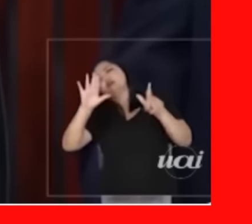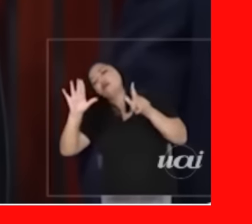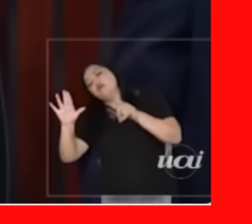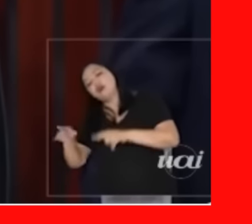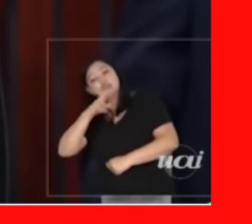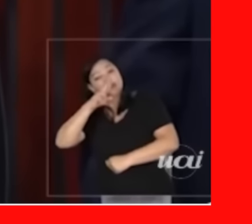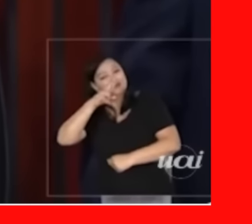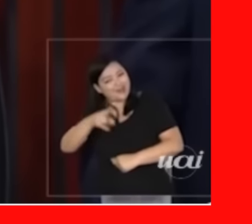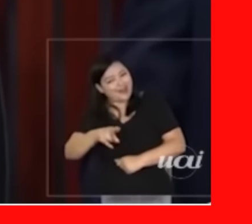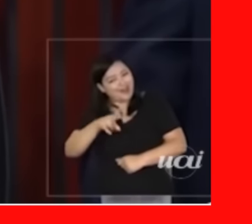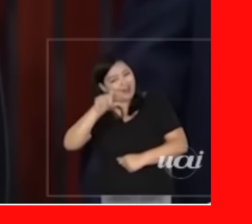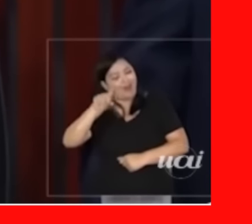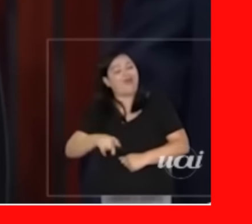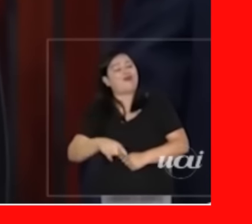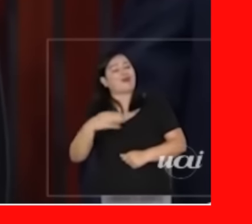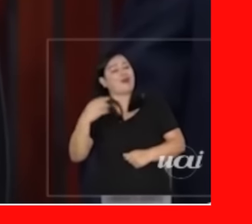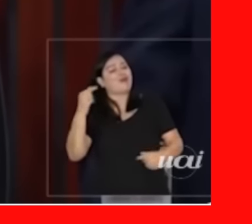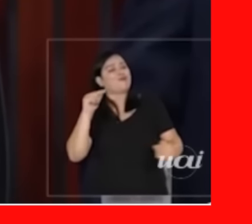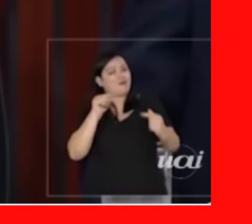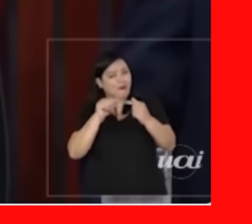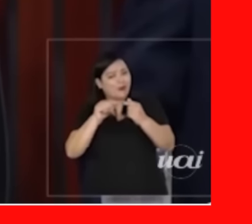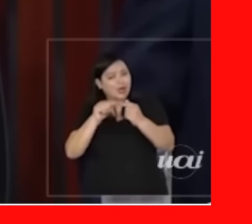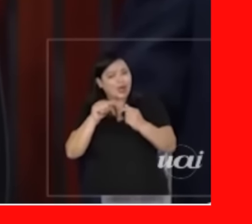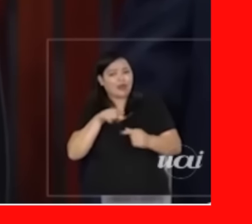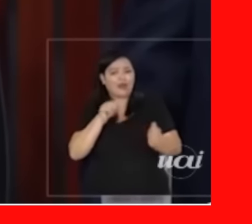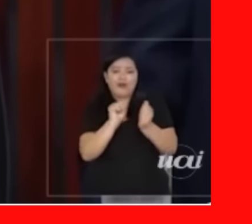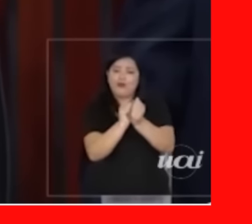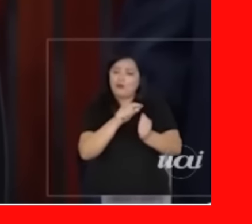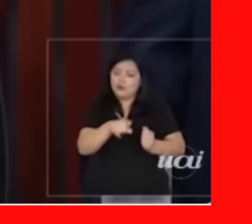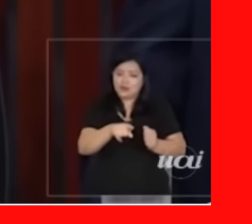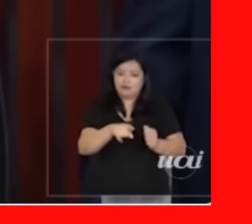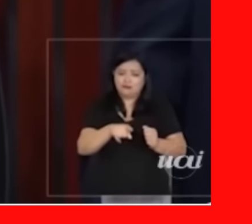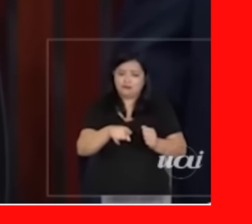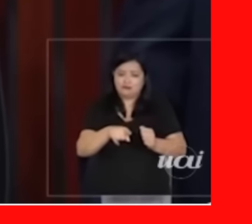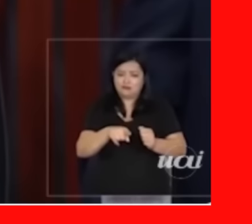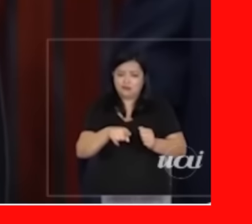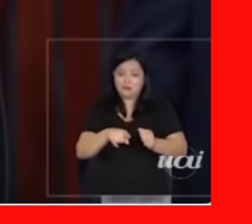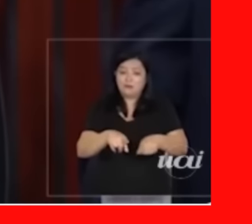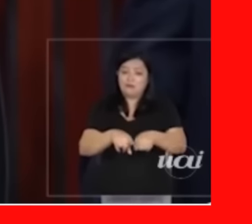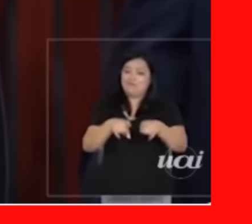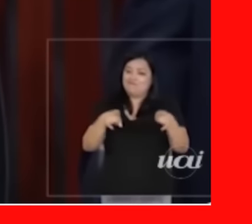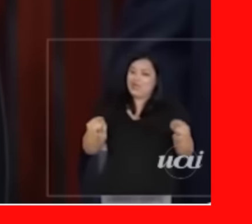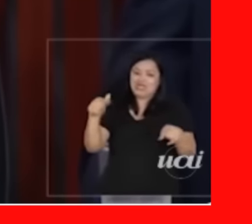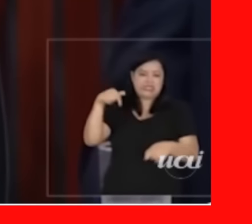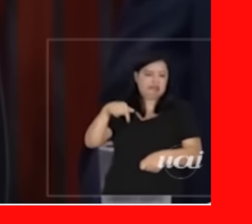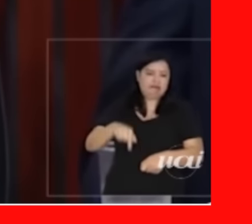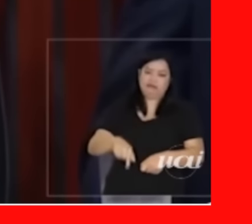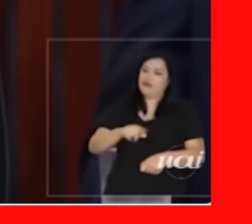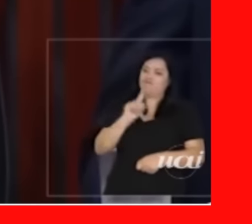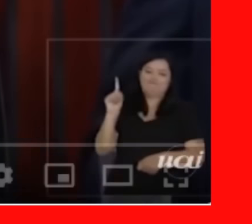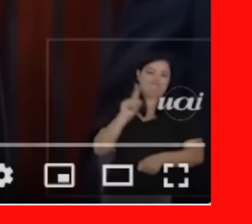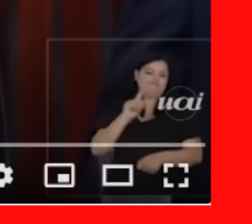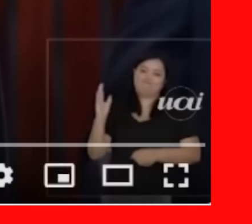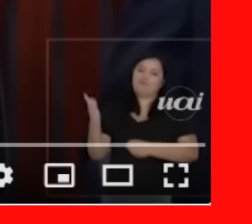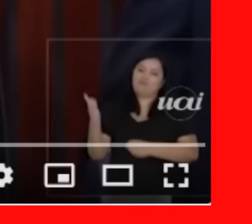seria razoável essa ilação de que fica a impressão, esta é uma impressão realmente que eu acho que não tem nenhum